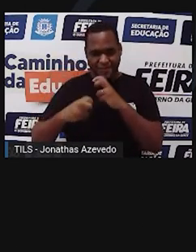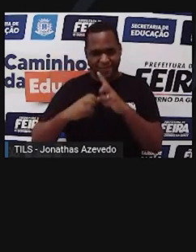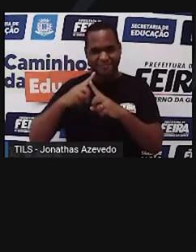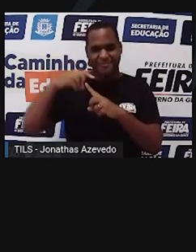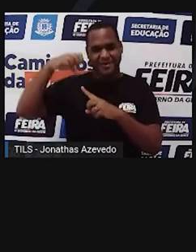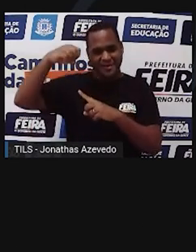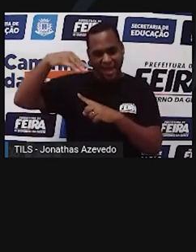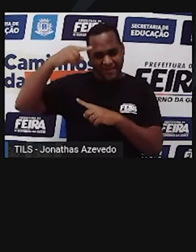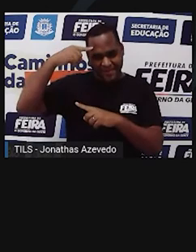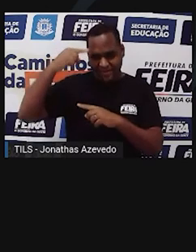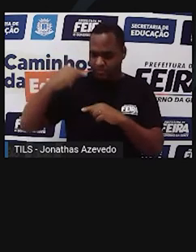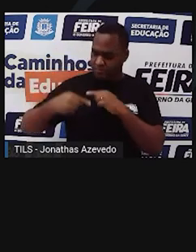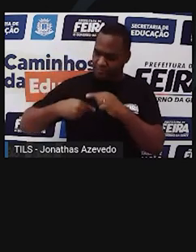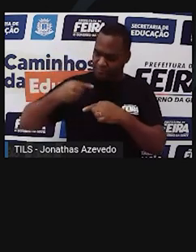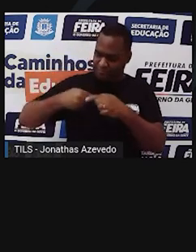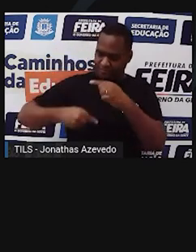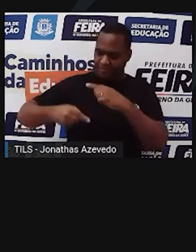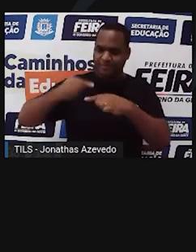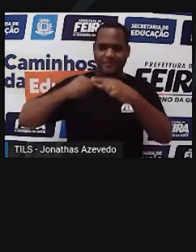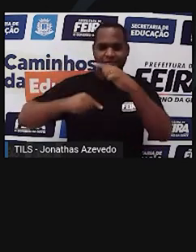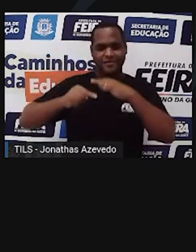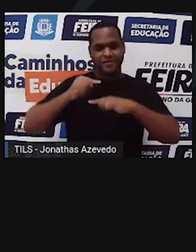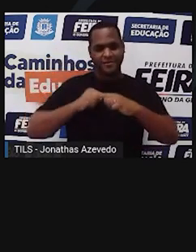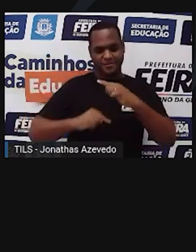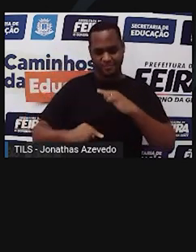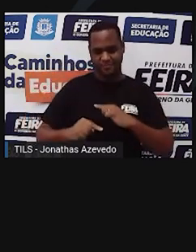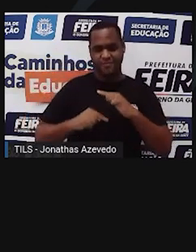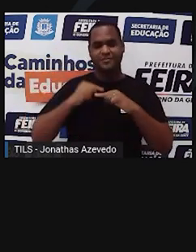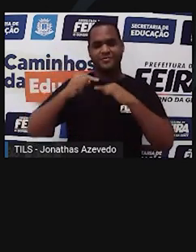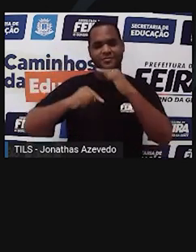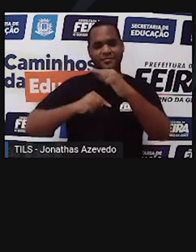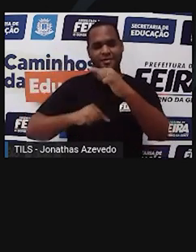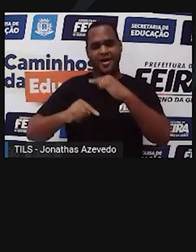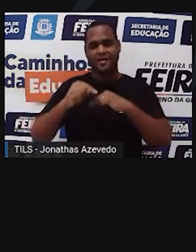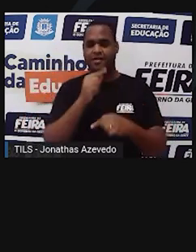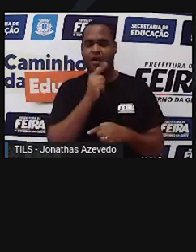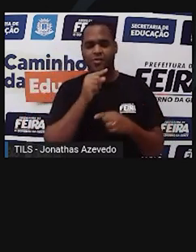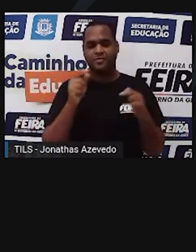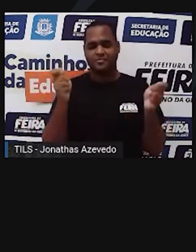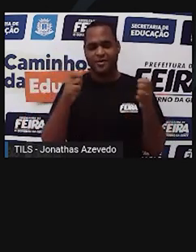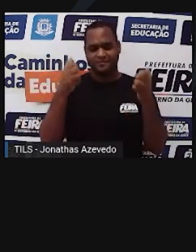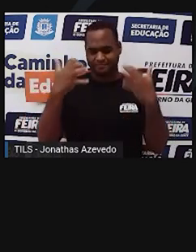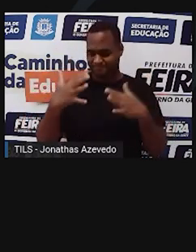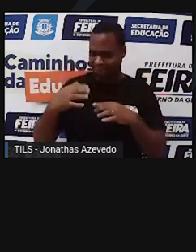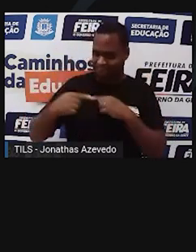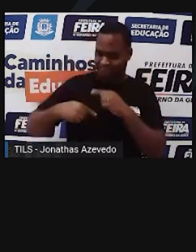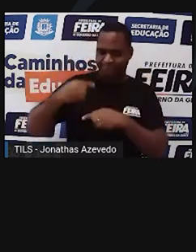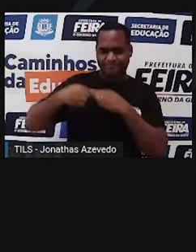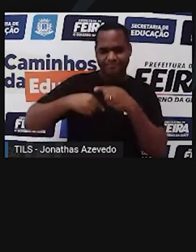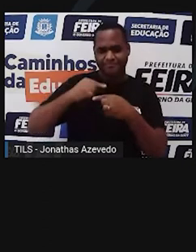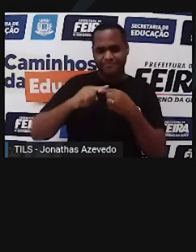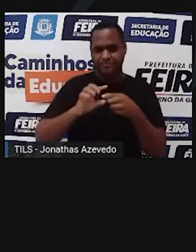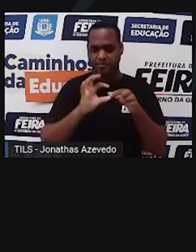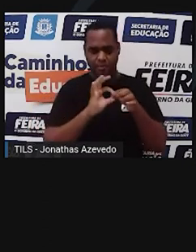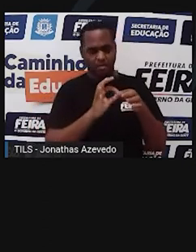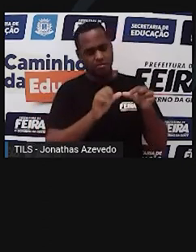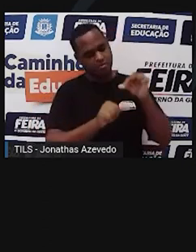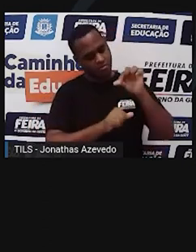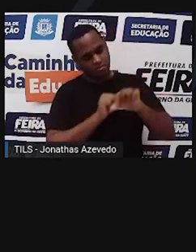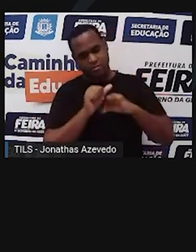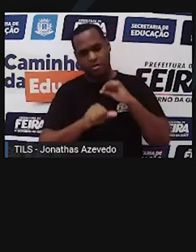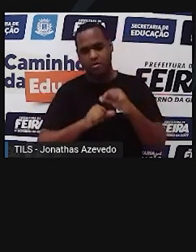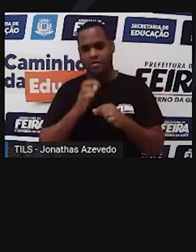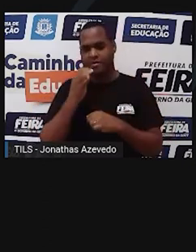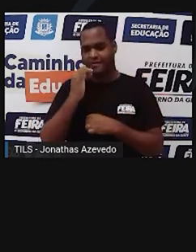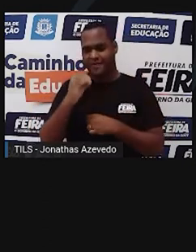turbinas hidráulicas tornaram possível a conversão de energia mecânica em energia elétrica. Mas as